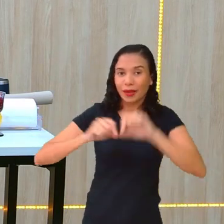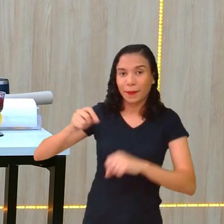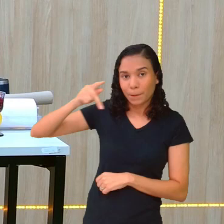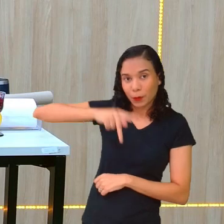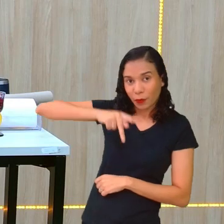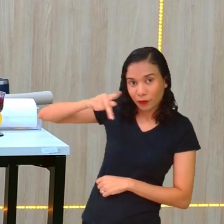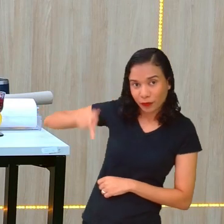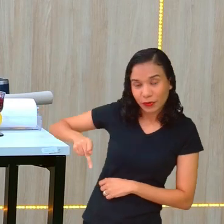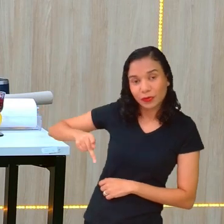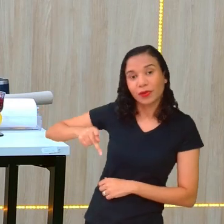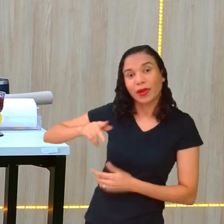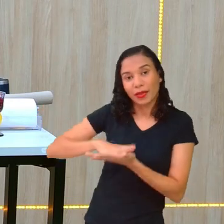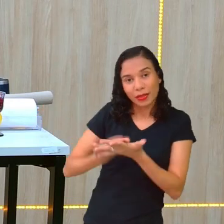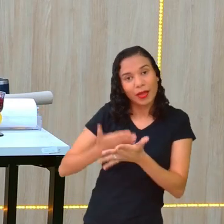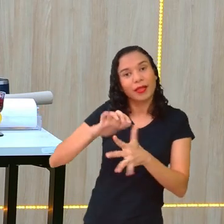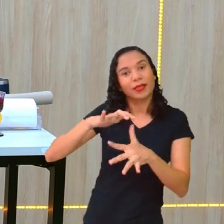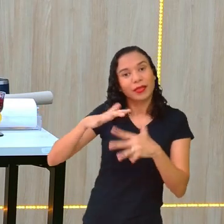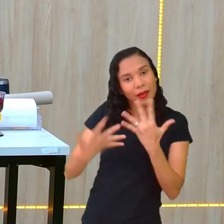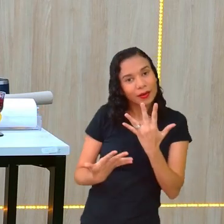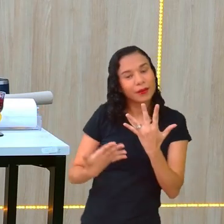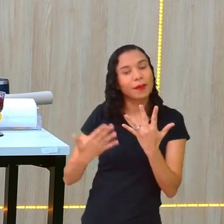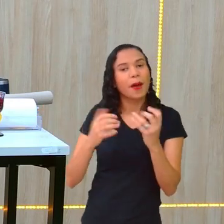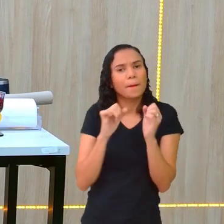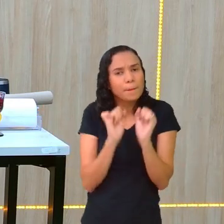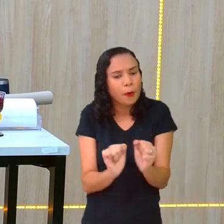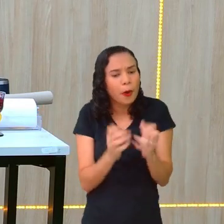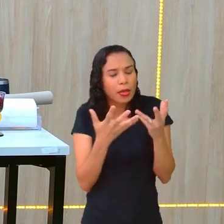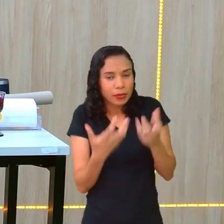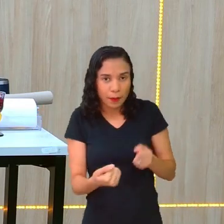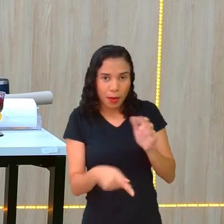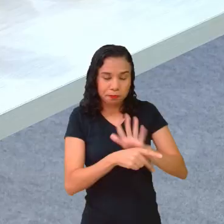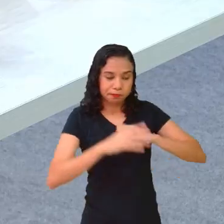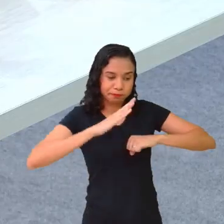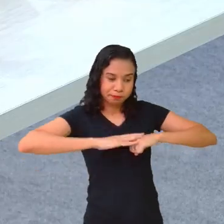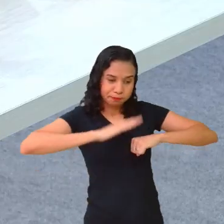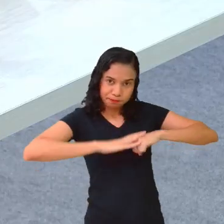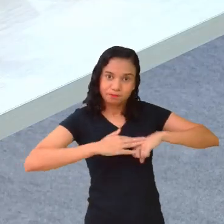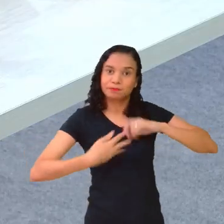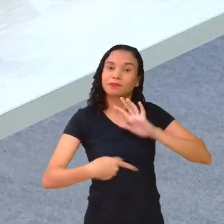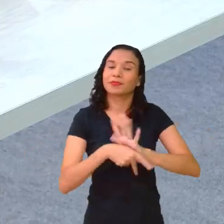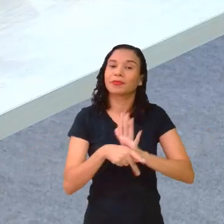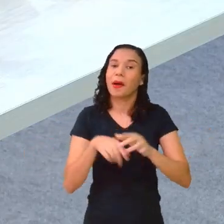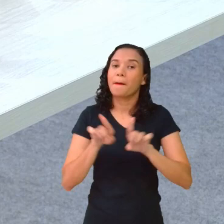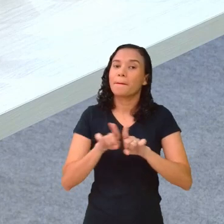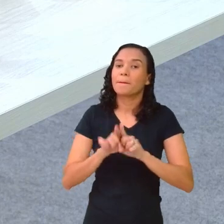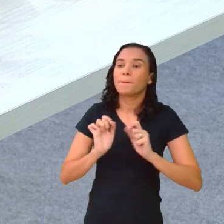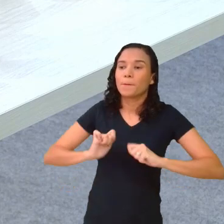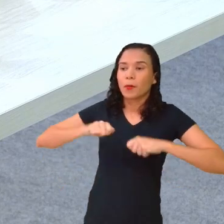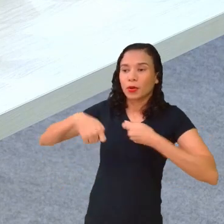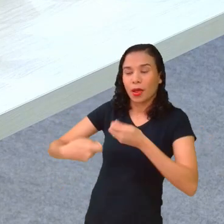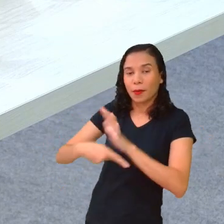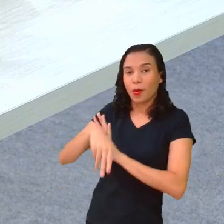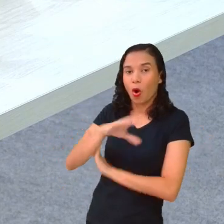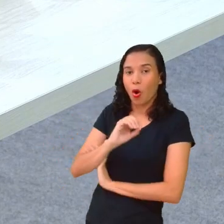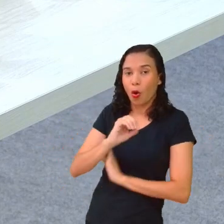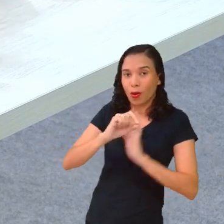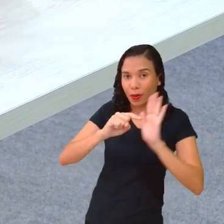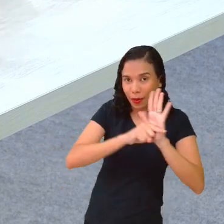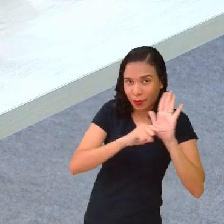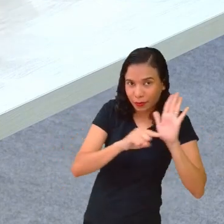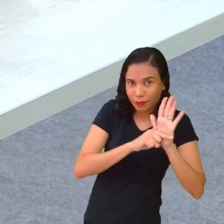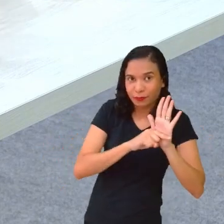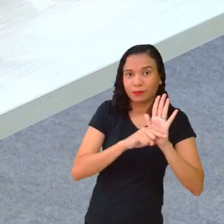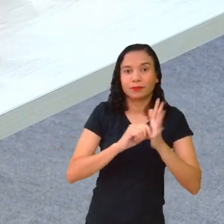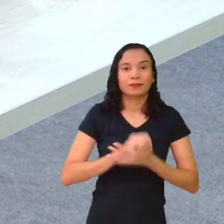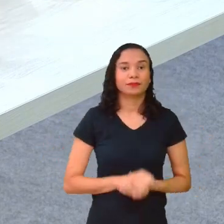professora, a intérprete Helena, ela pode receber dela mesmo e ela pode receber do O